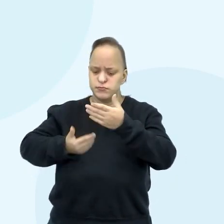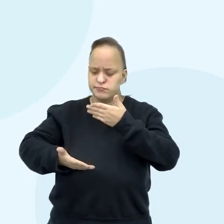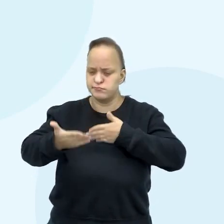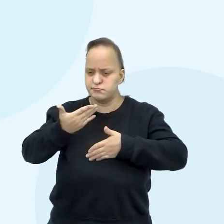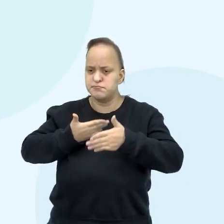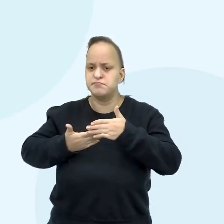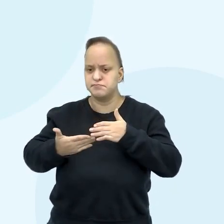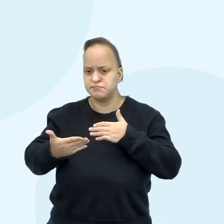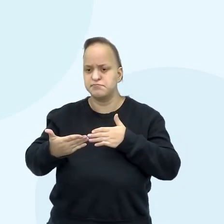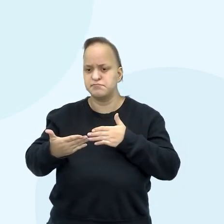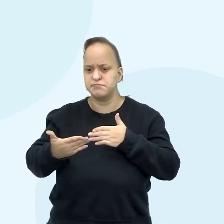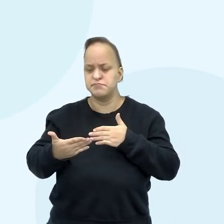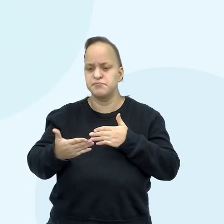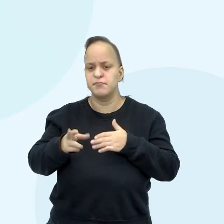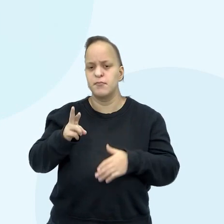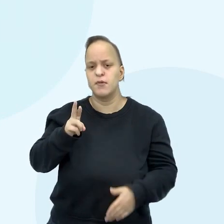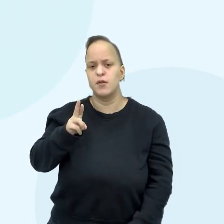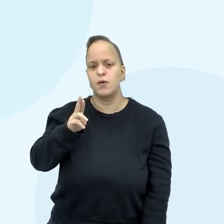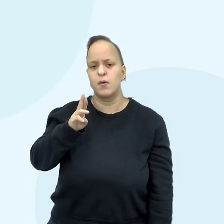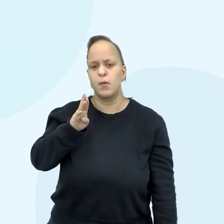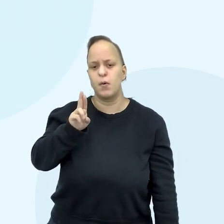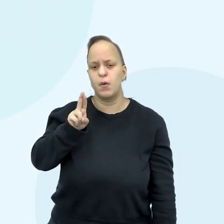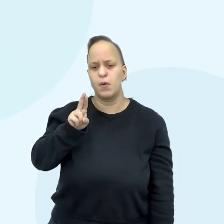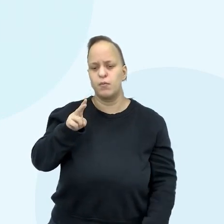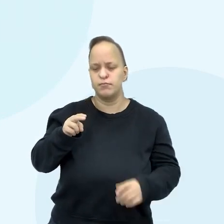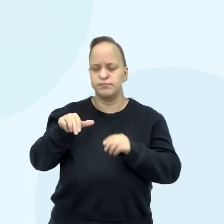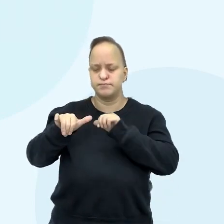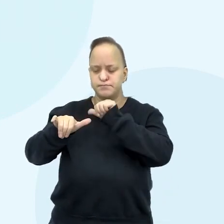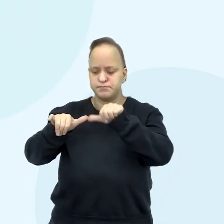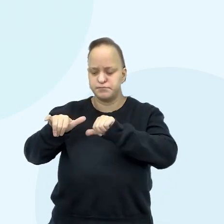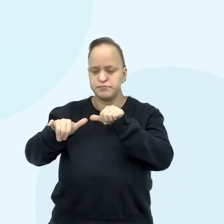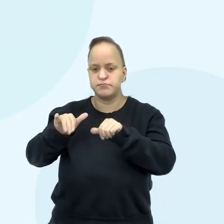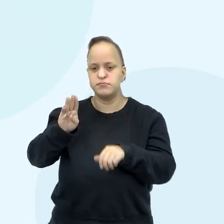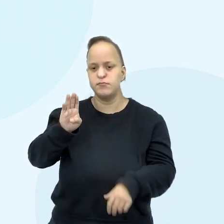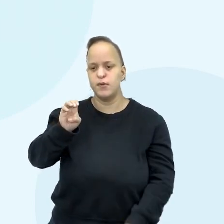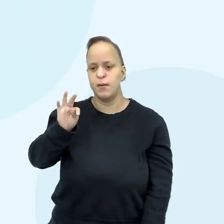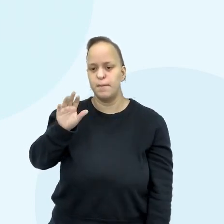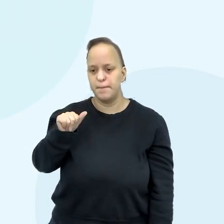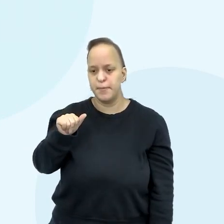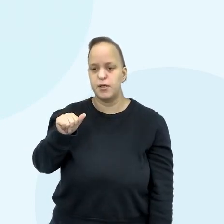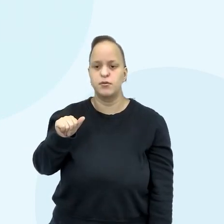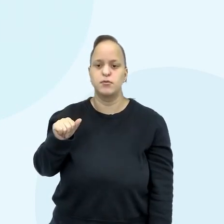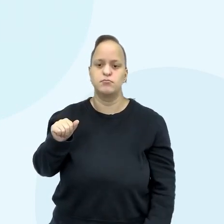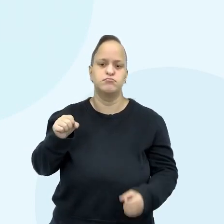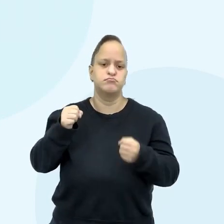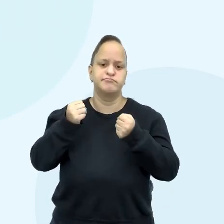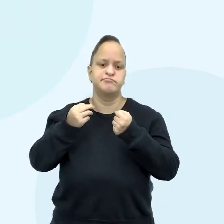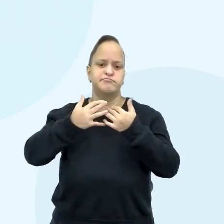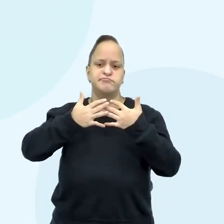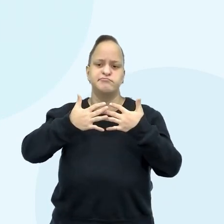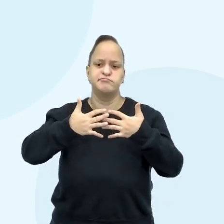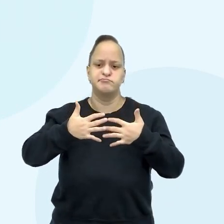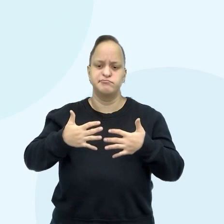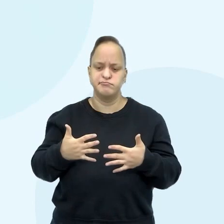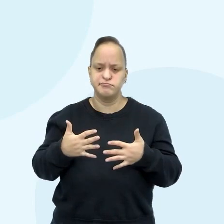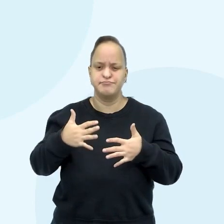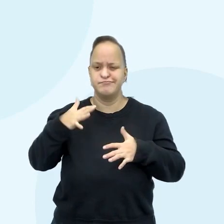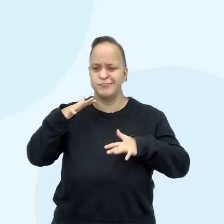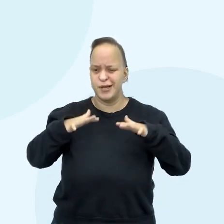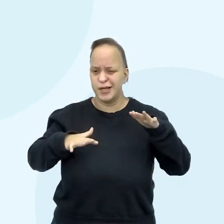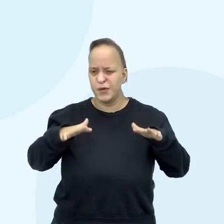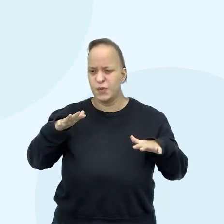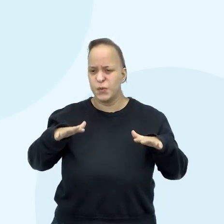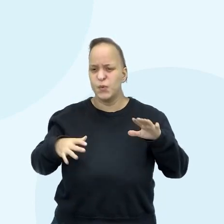beta, podemos falar os exemplos deles, né, na utilização da radiação beta em alguns